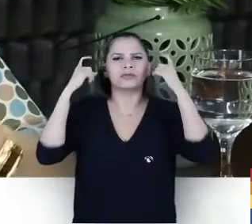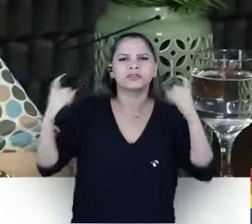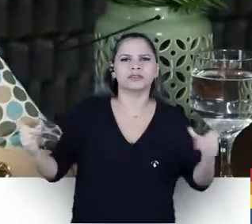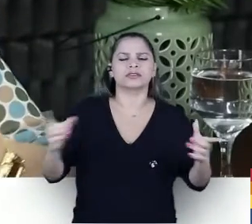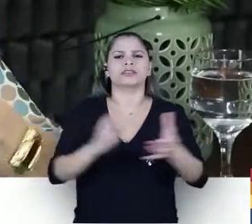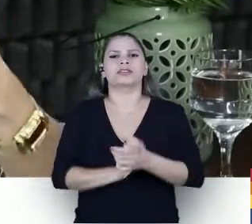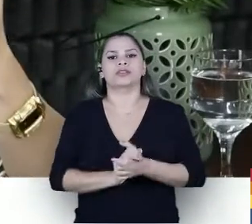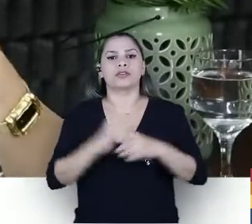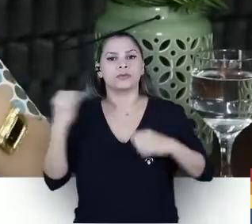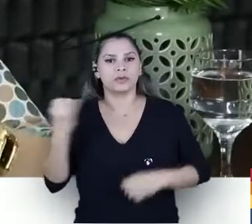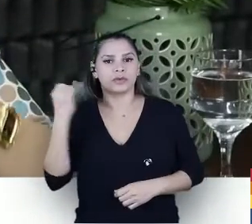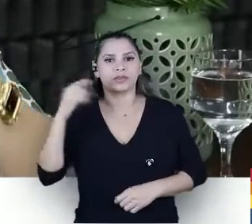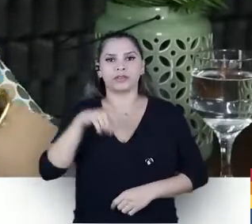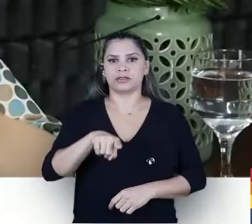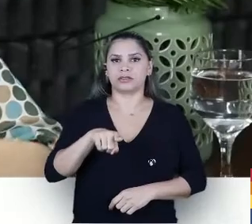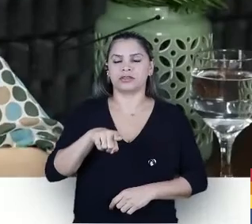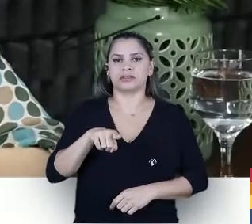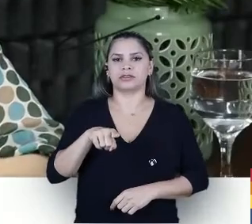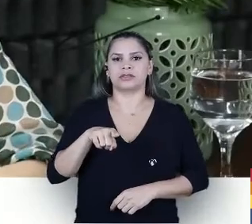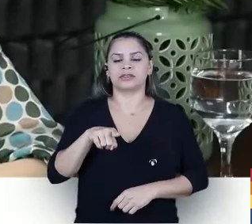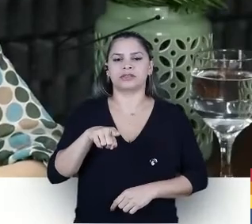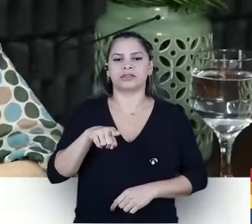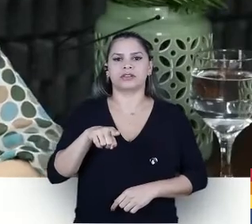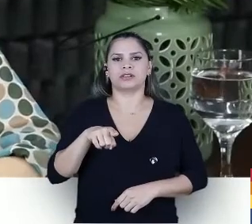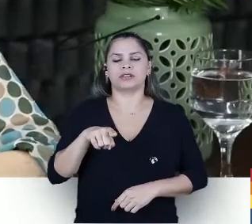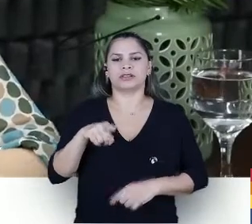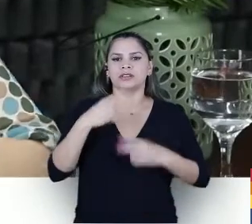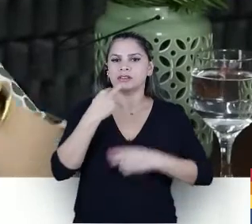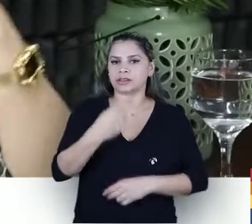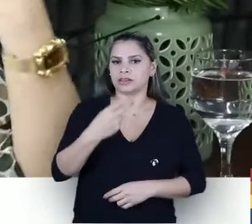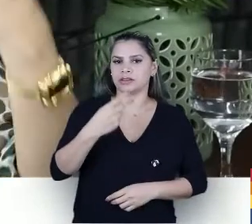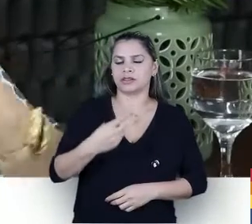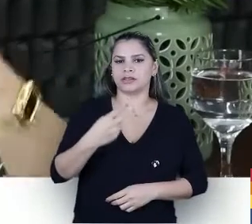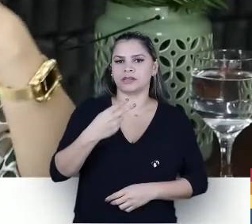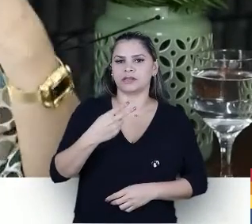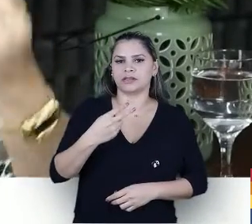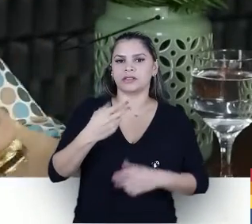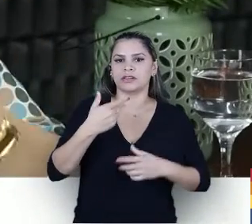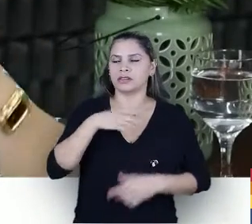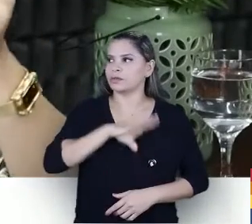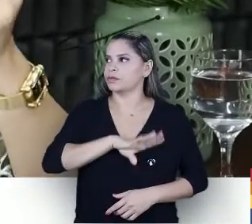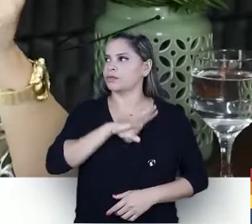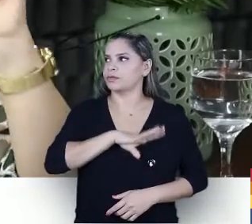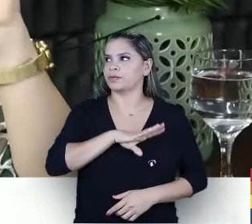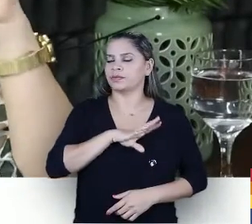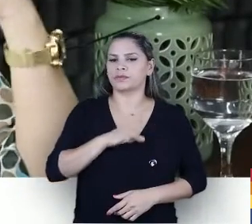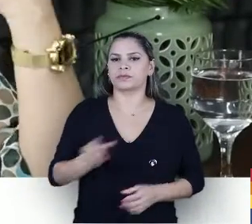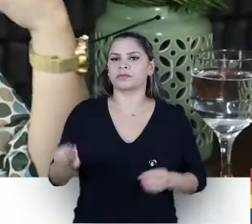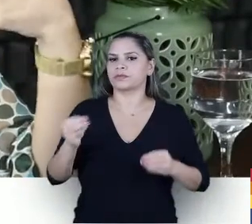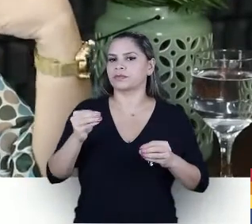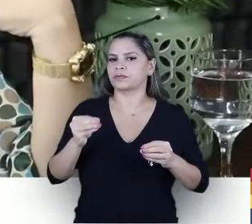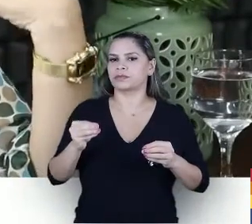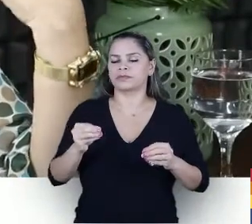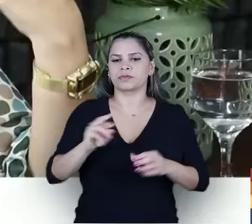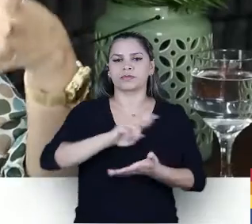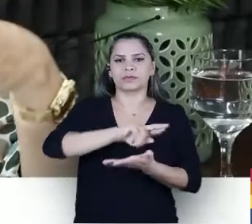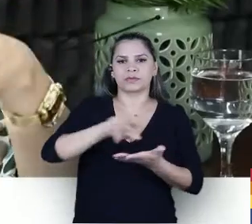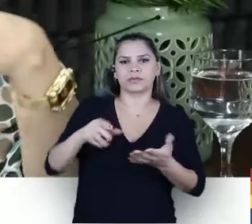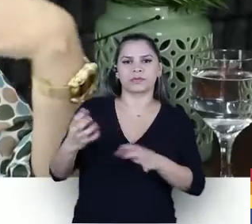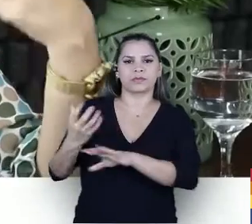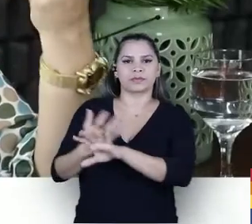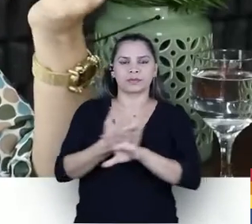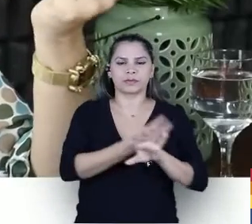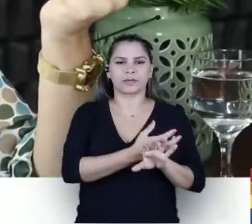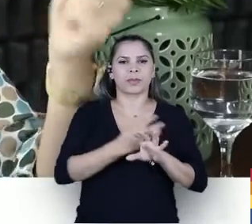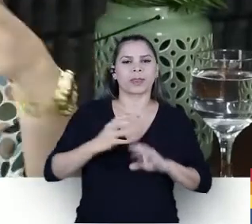trazer textos, abordagens que foquem nisso, né? Então, o documento ele ressalta bastante isso, né? Esses elementos que são cruciais